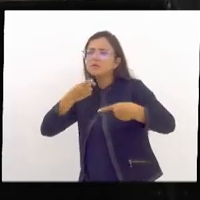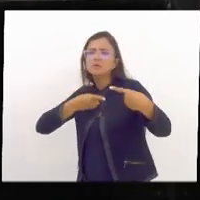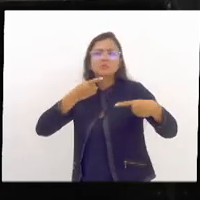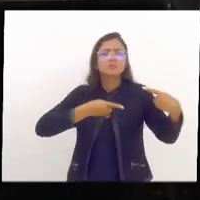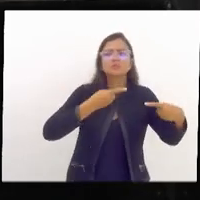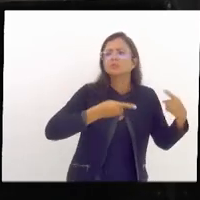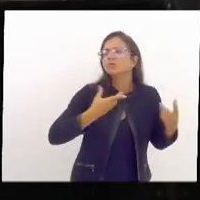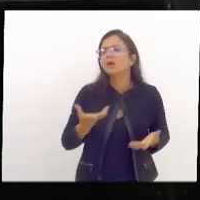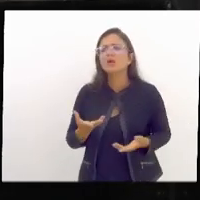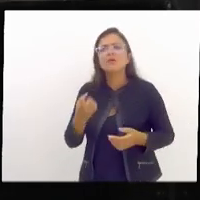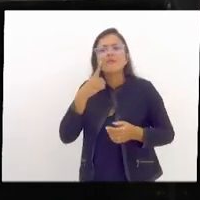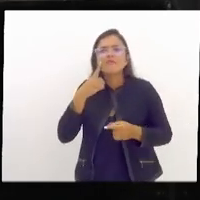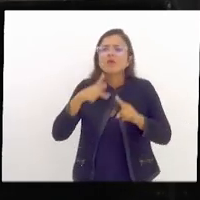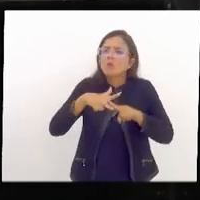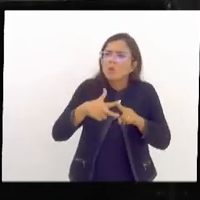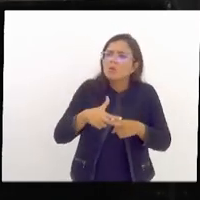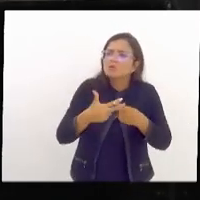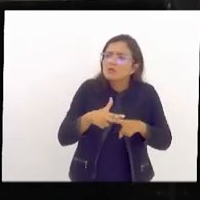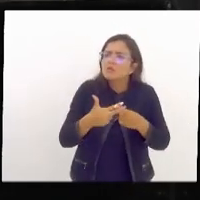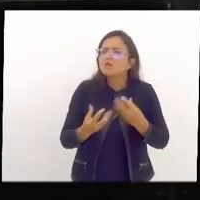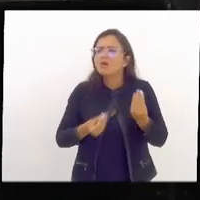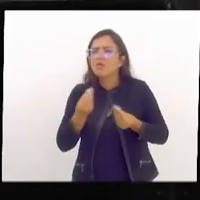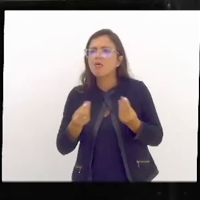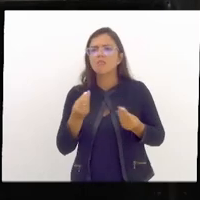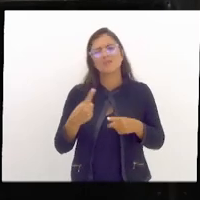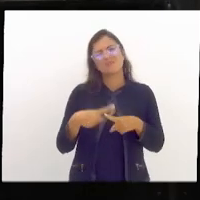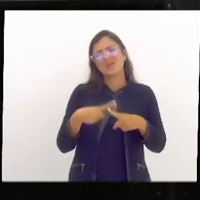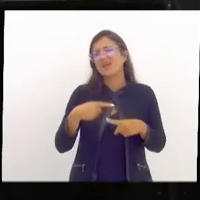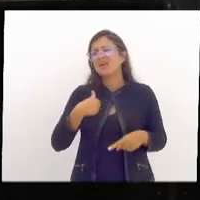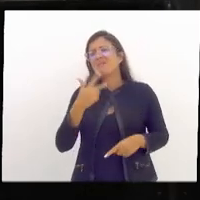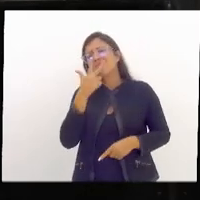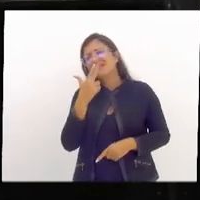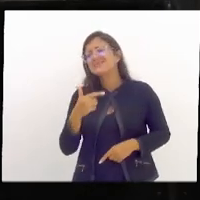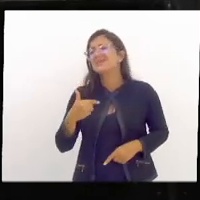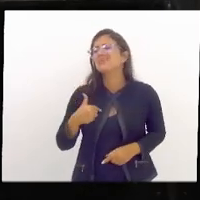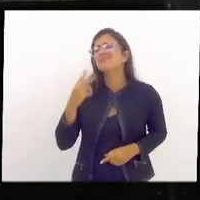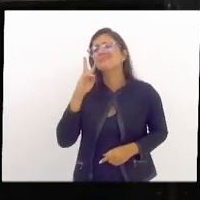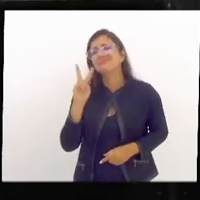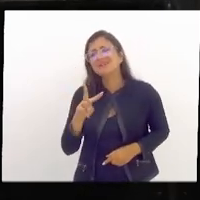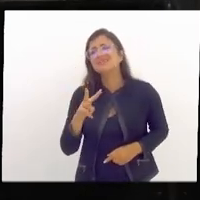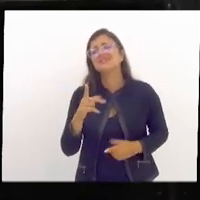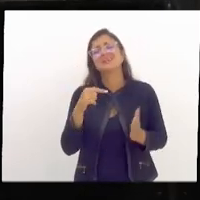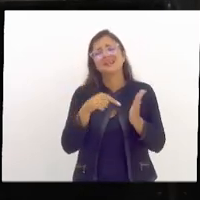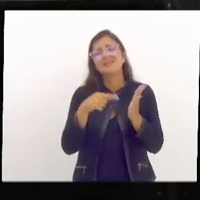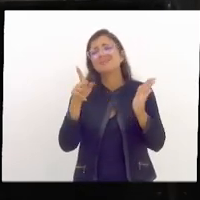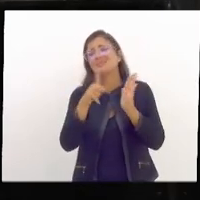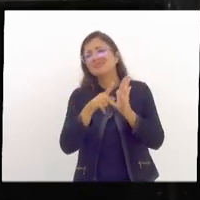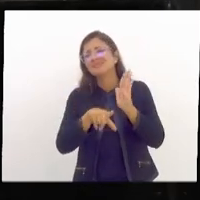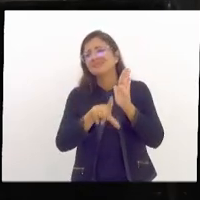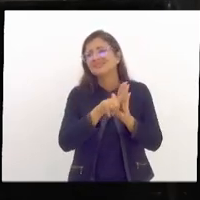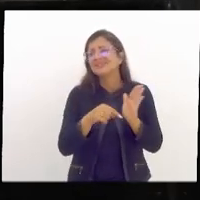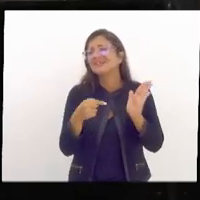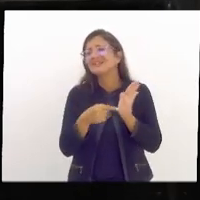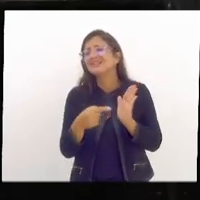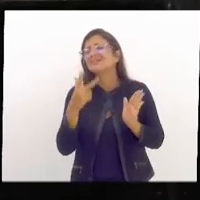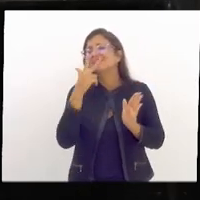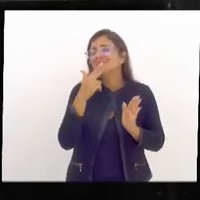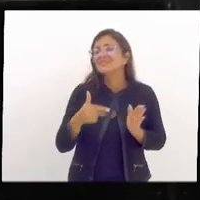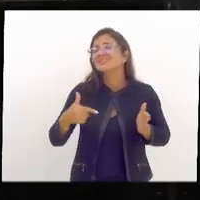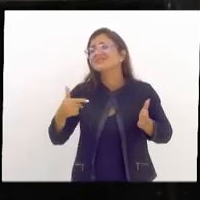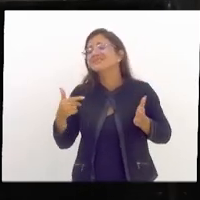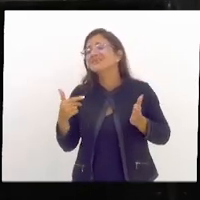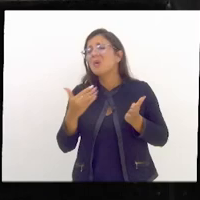de aperfeiçoar, embora eu traga comigo, né, que algo que nasce na sua